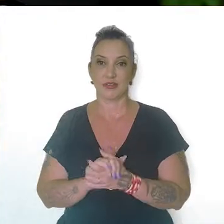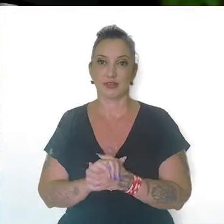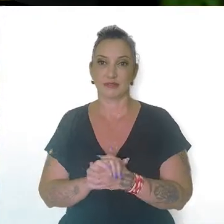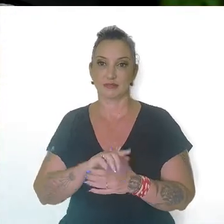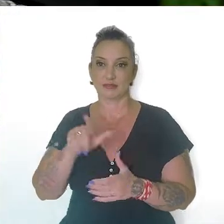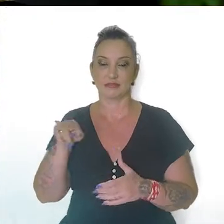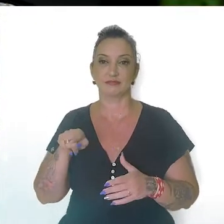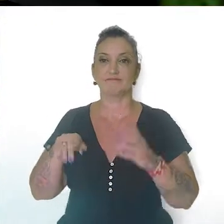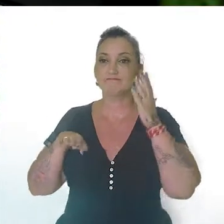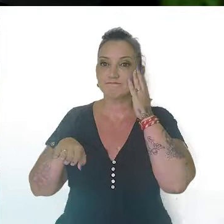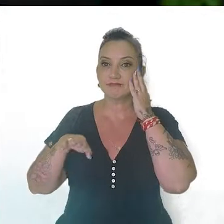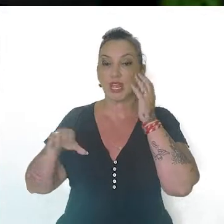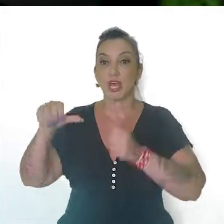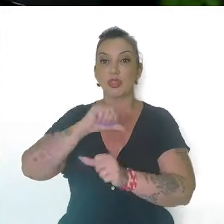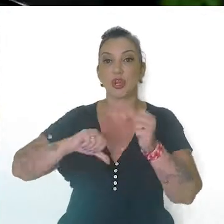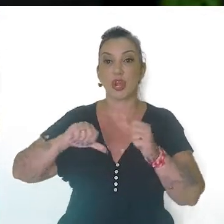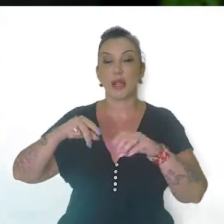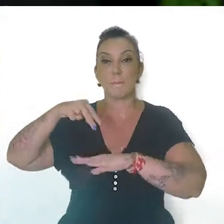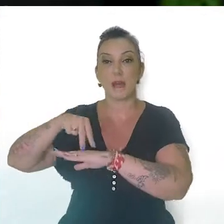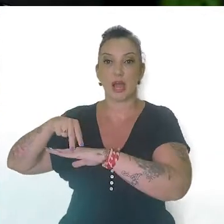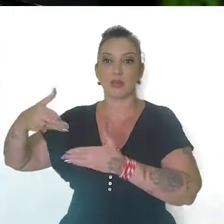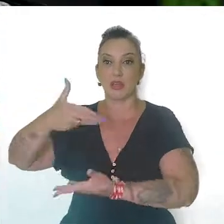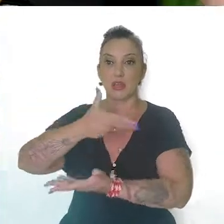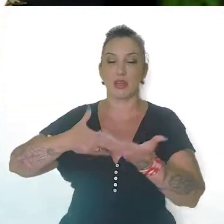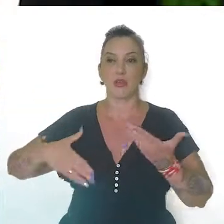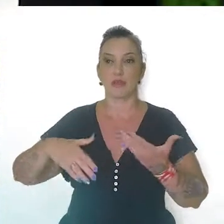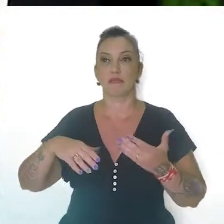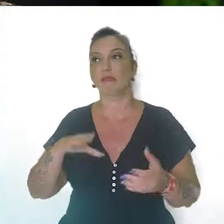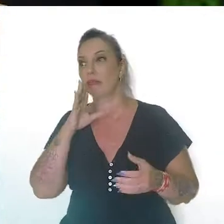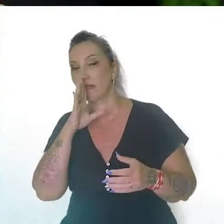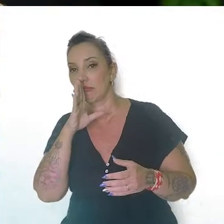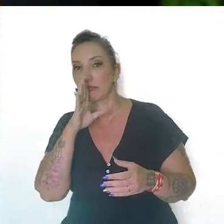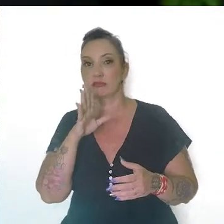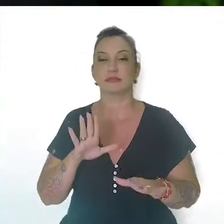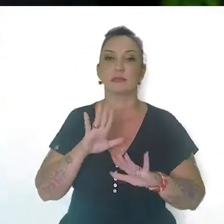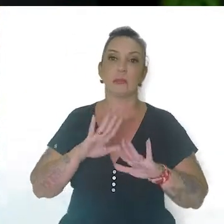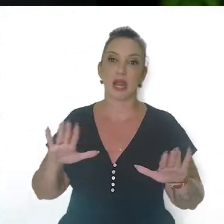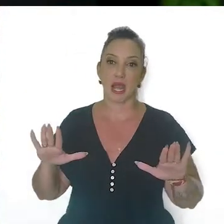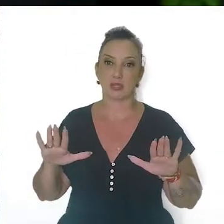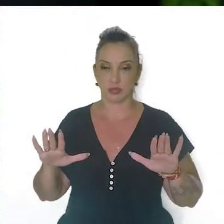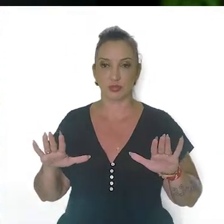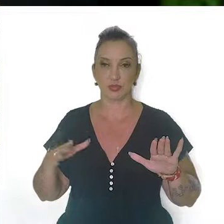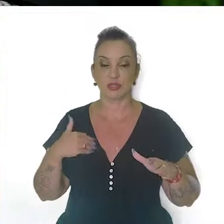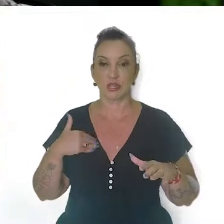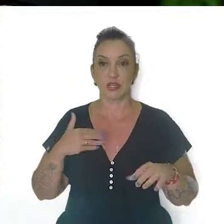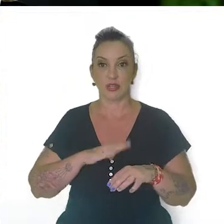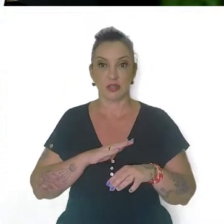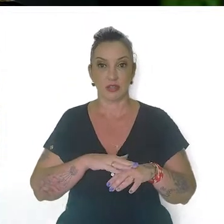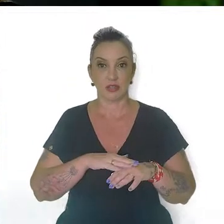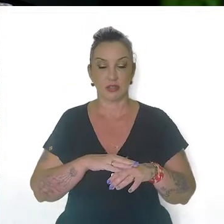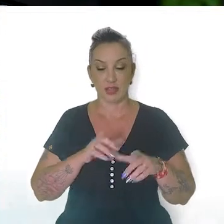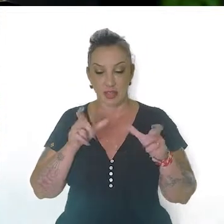onde que eles discotecam durante as trocas de palco, para não ficar aquele marasmo, aquela coisa parada e tal. Então, eu